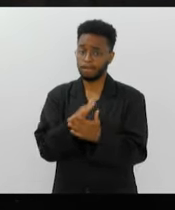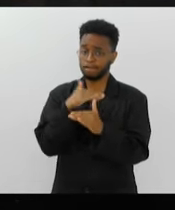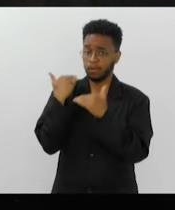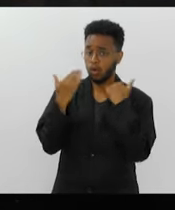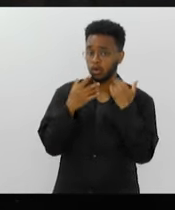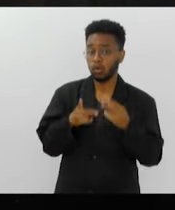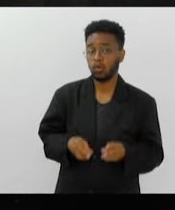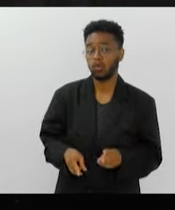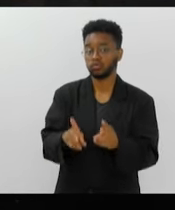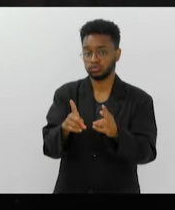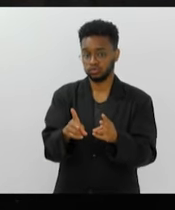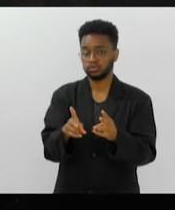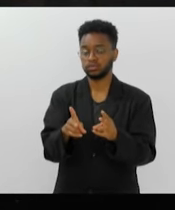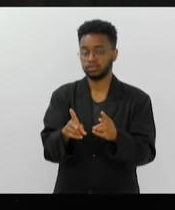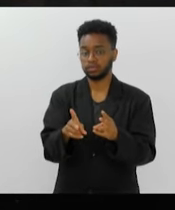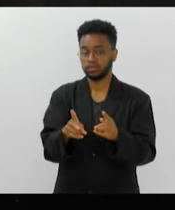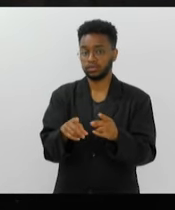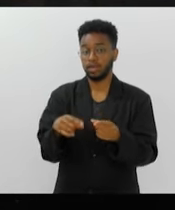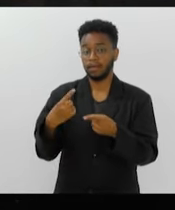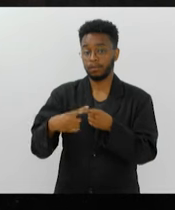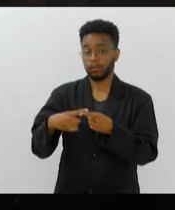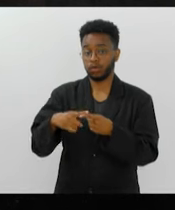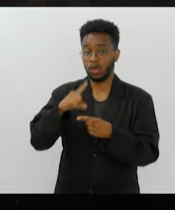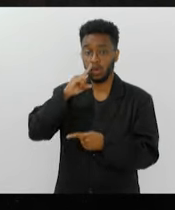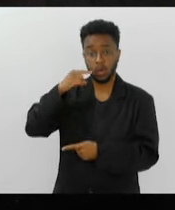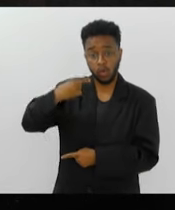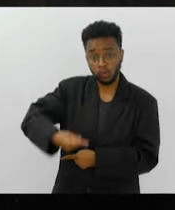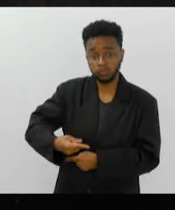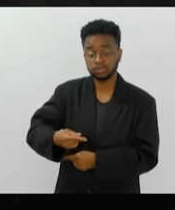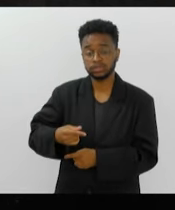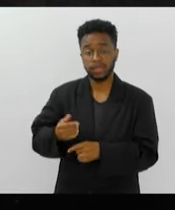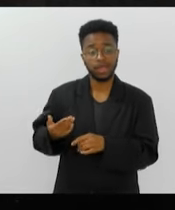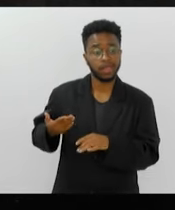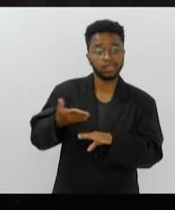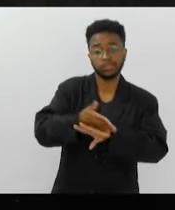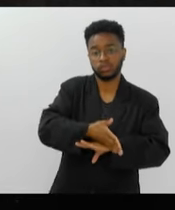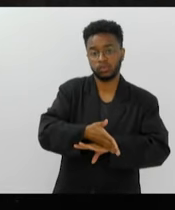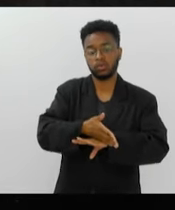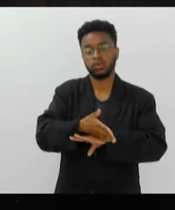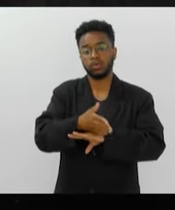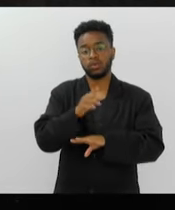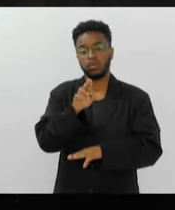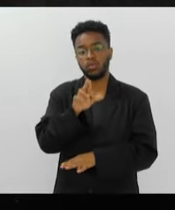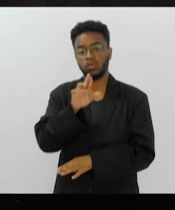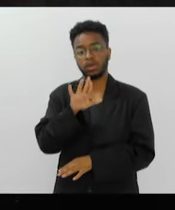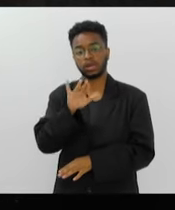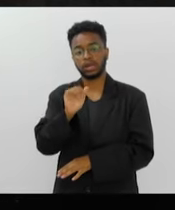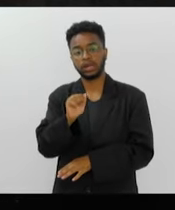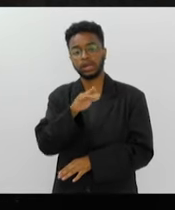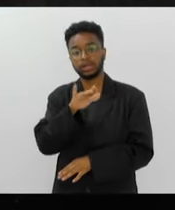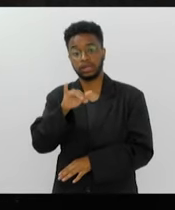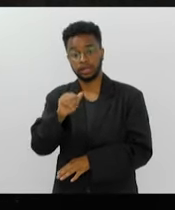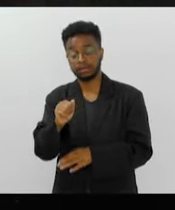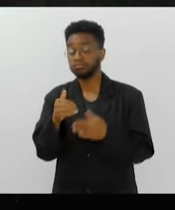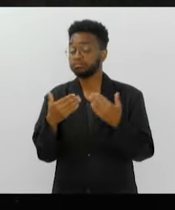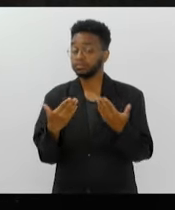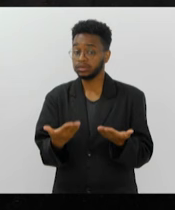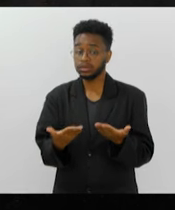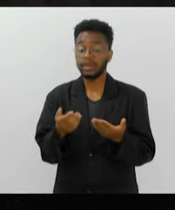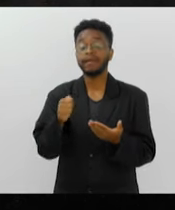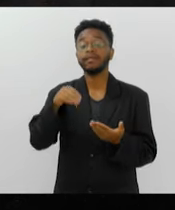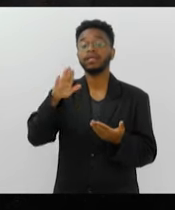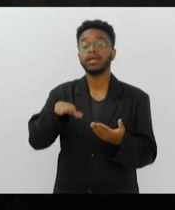continua a Rússia invadindo a Ucrânia e Quem garante o armamento de